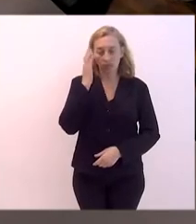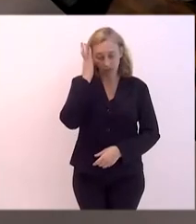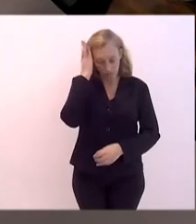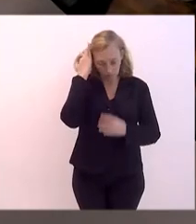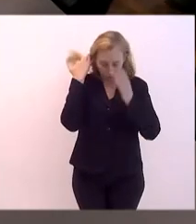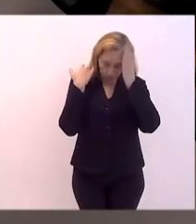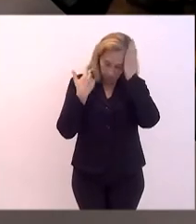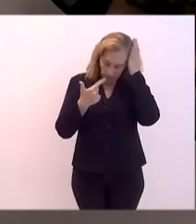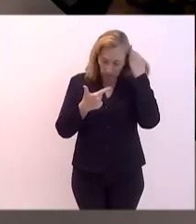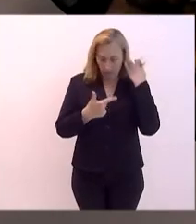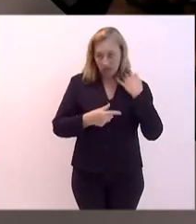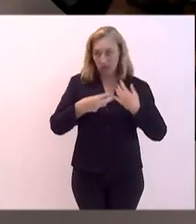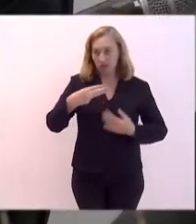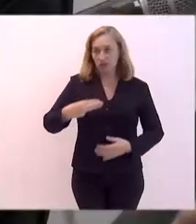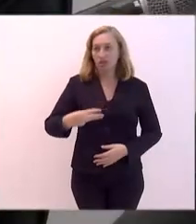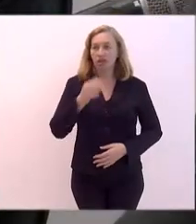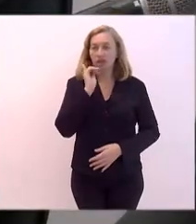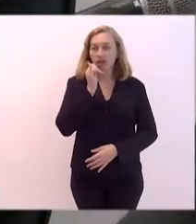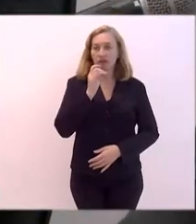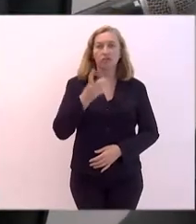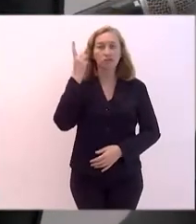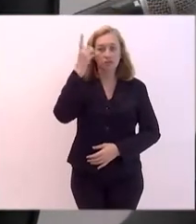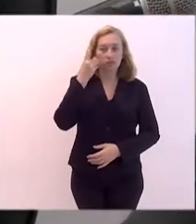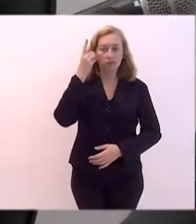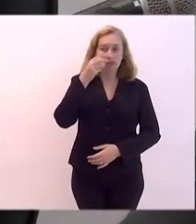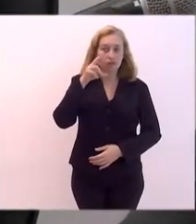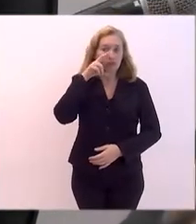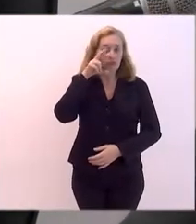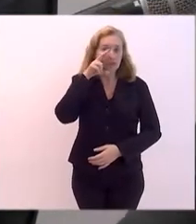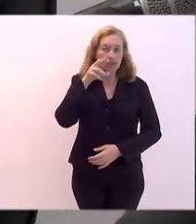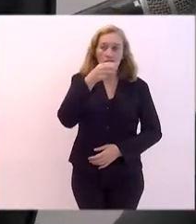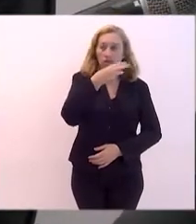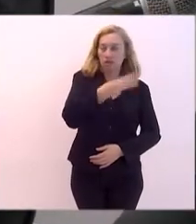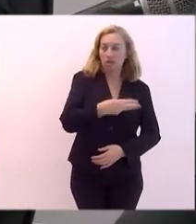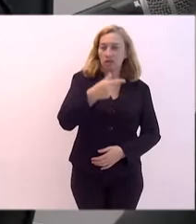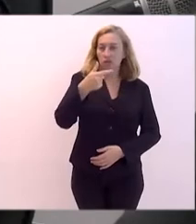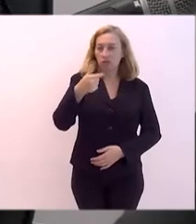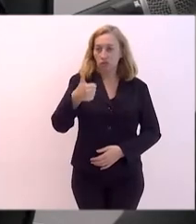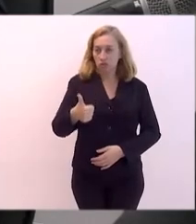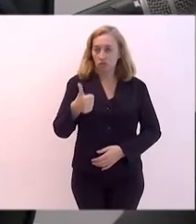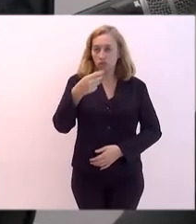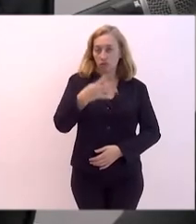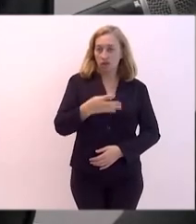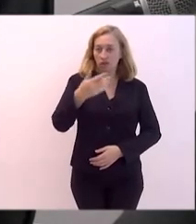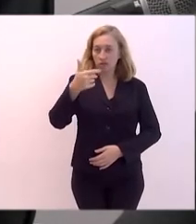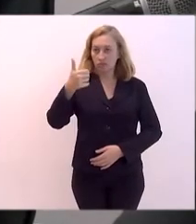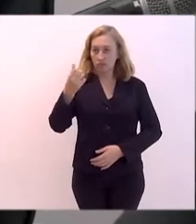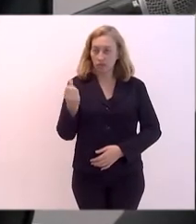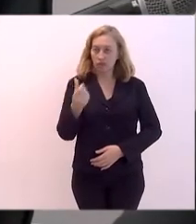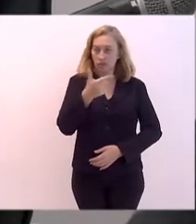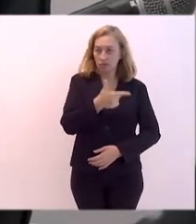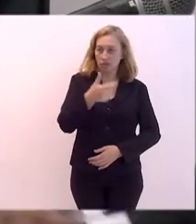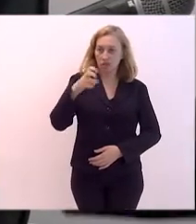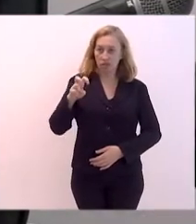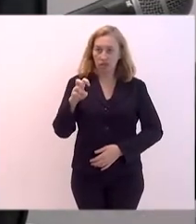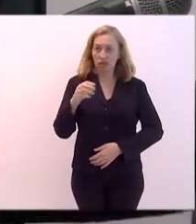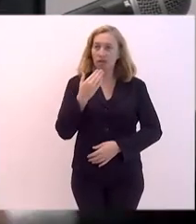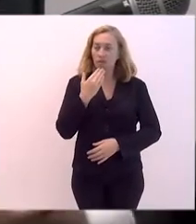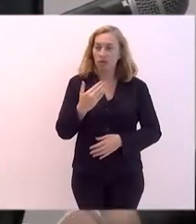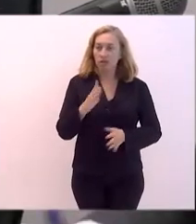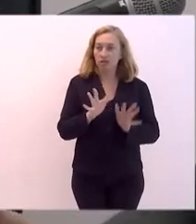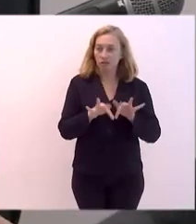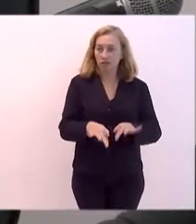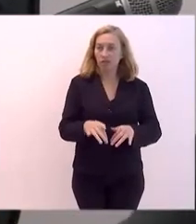23. Relator deputado Rosenberg Reis, projeto de lei 3146 de 2020, autoria do deputado Felipe Soares. Pedindo forma final de